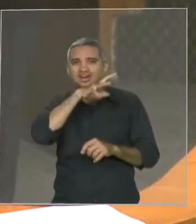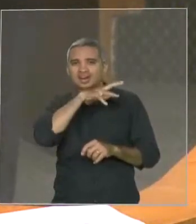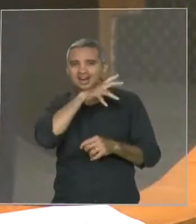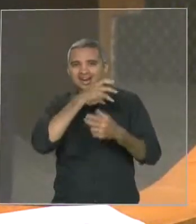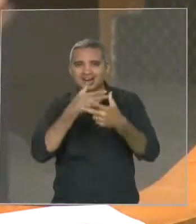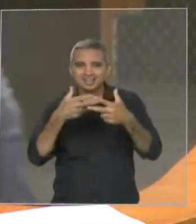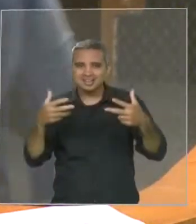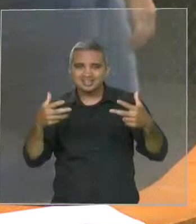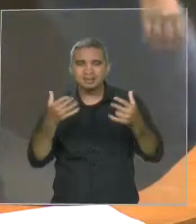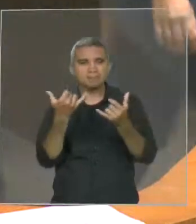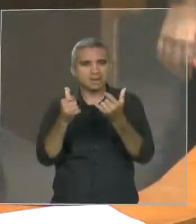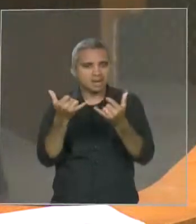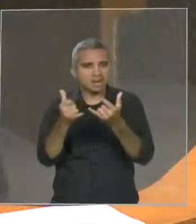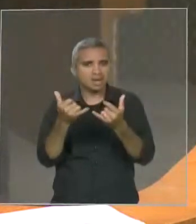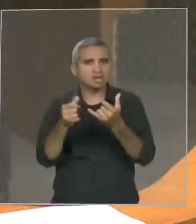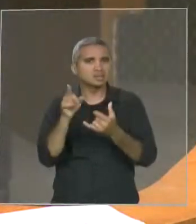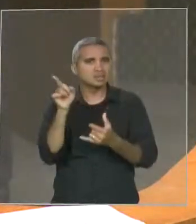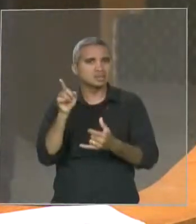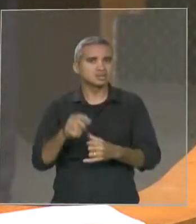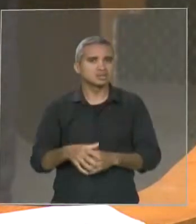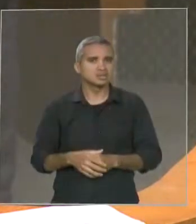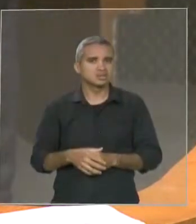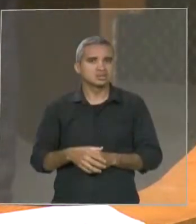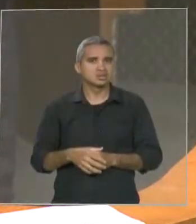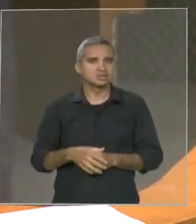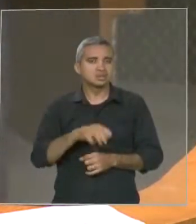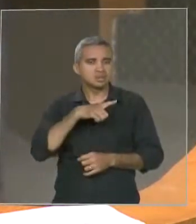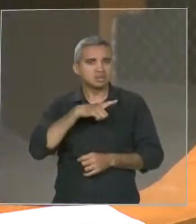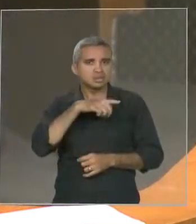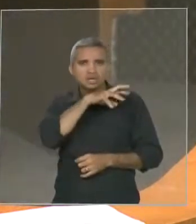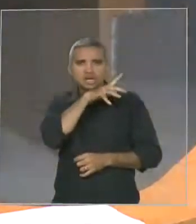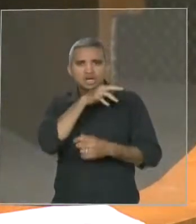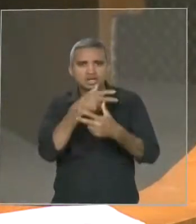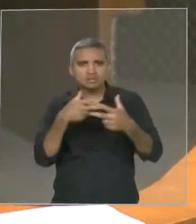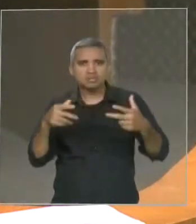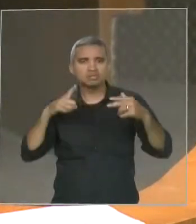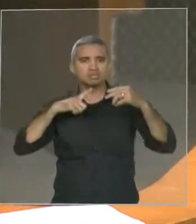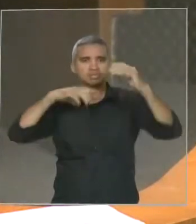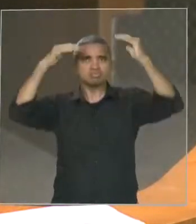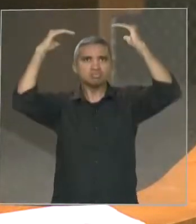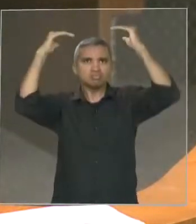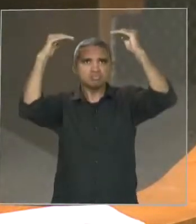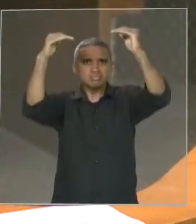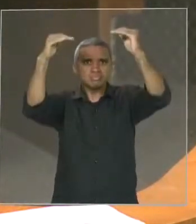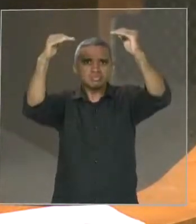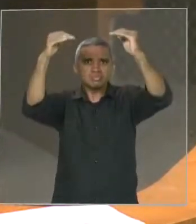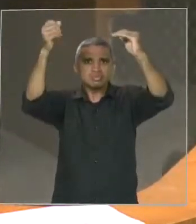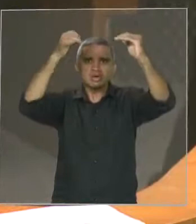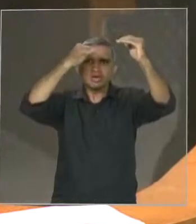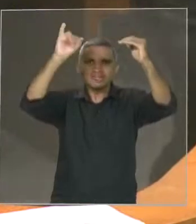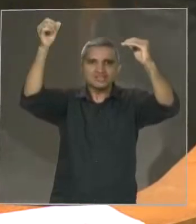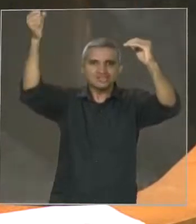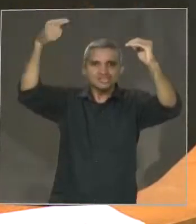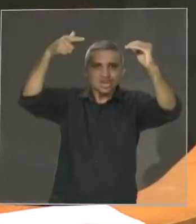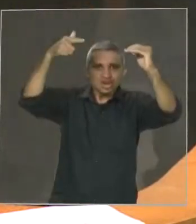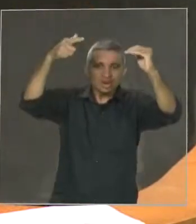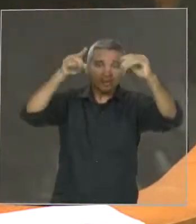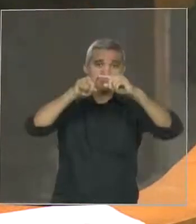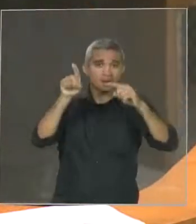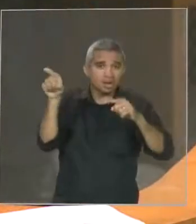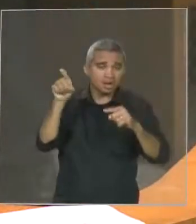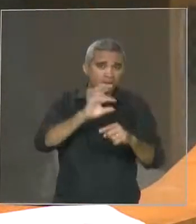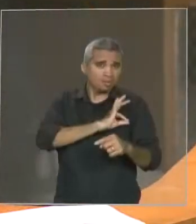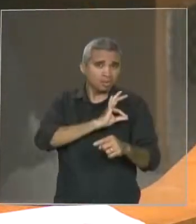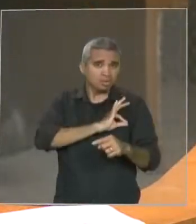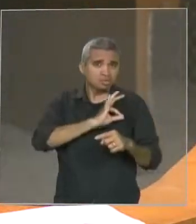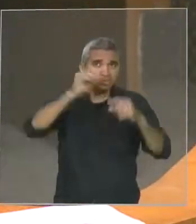para ter sombra. Esses não. Há quem diga que bandido bom, ou que bandido tem que ser morto. Ninguém